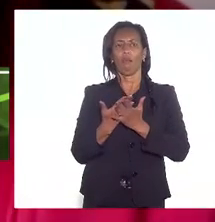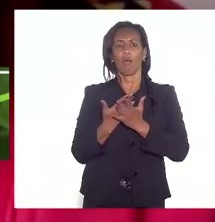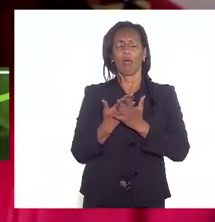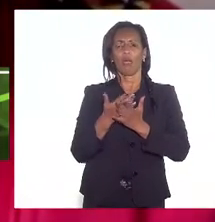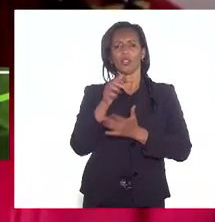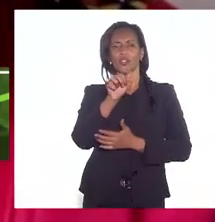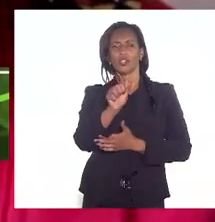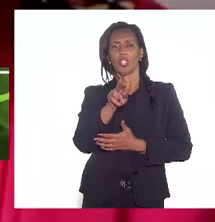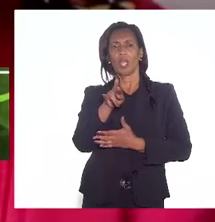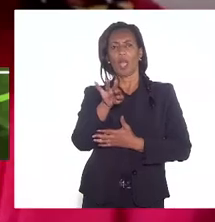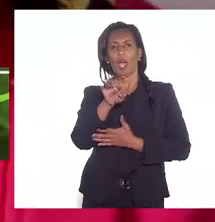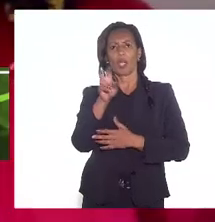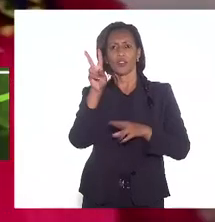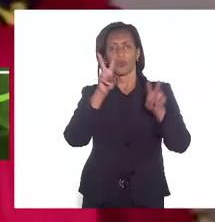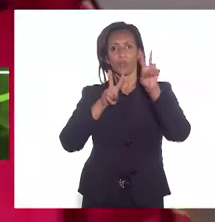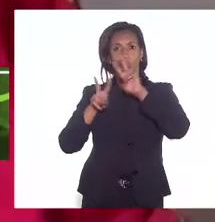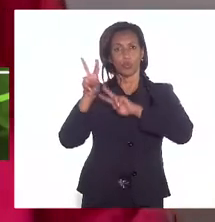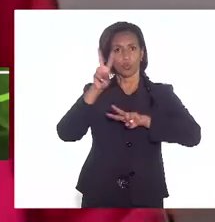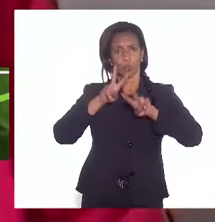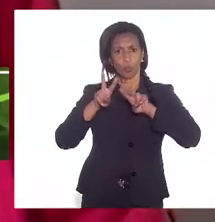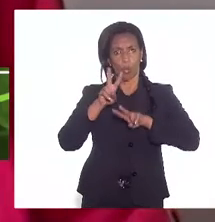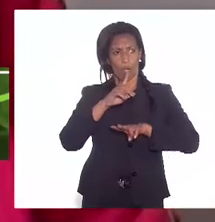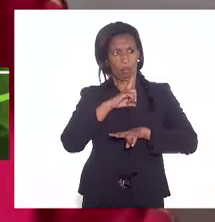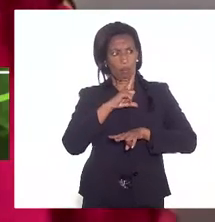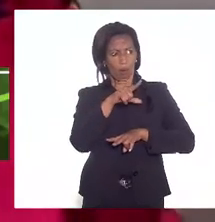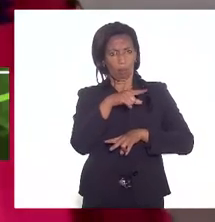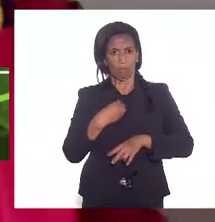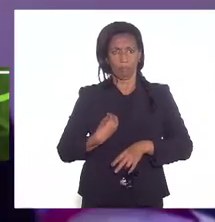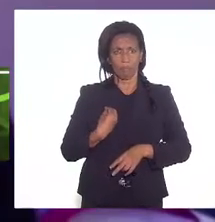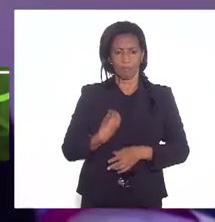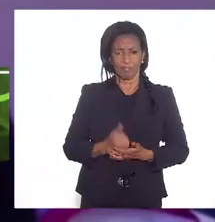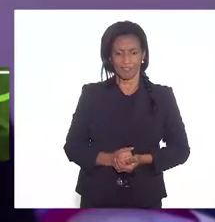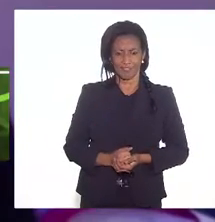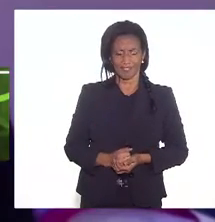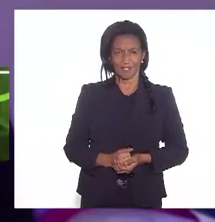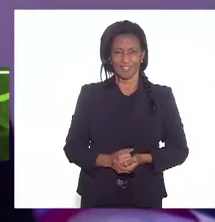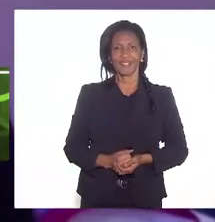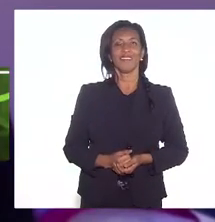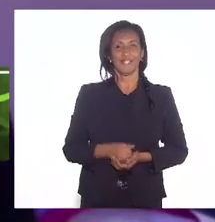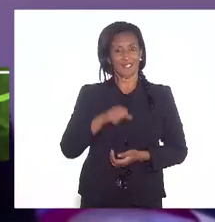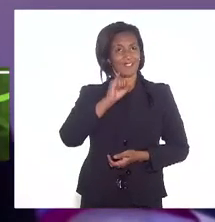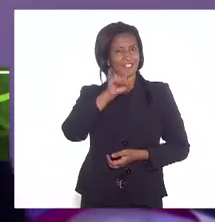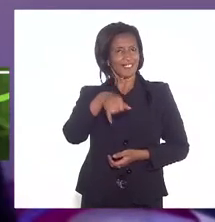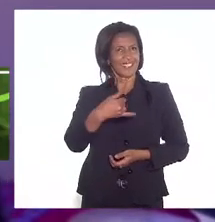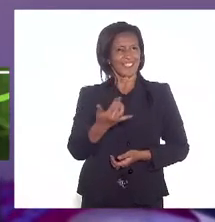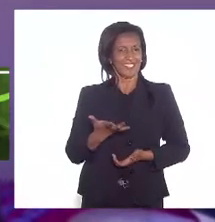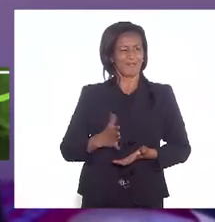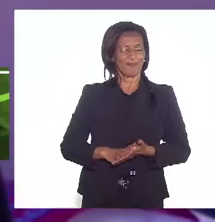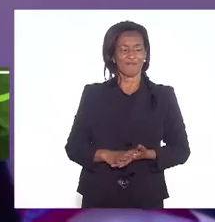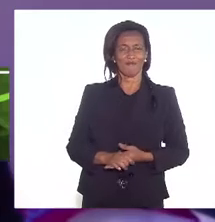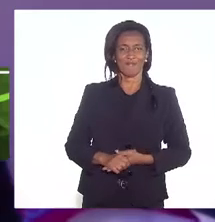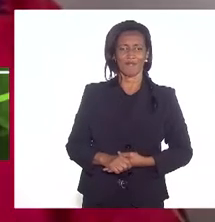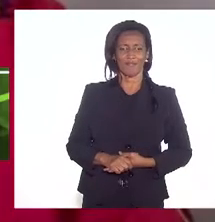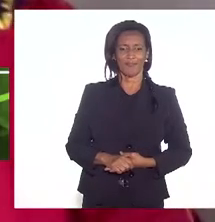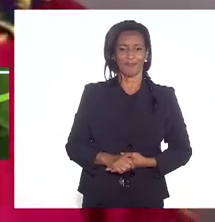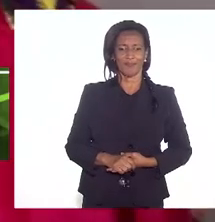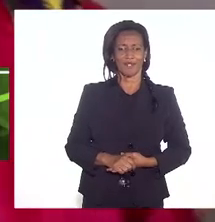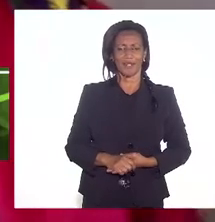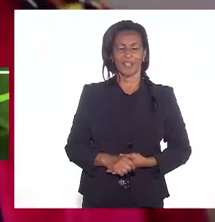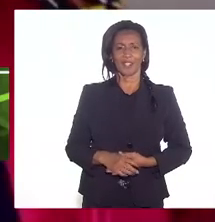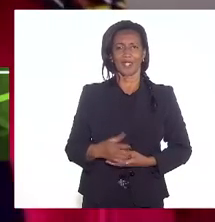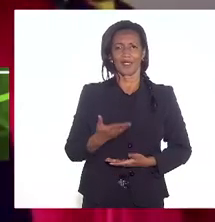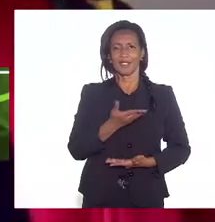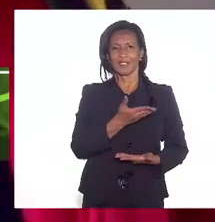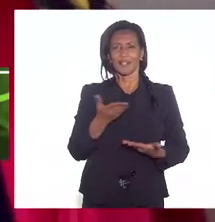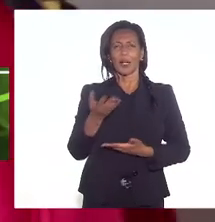Visual Iole Mendonça se encontra na sala sim como vai tudo bem estão me ouvindo sim bom dia a palavra